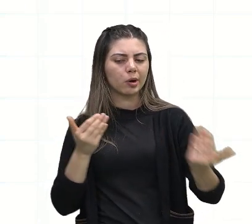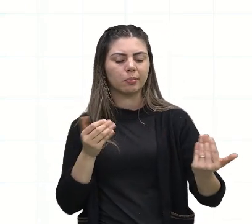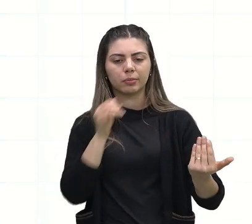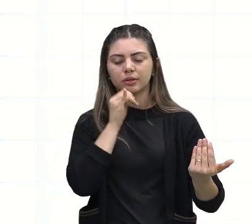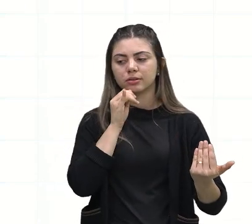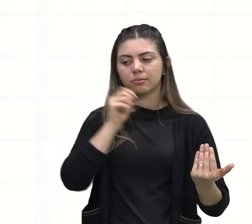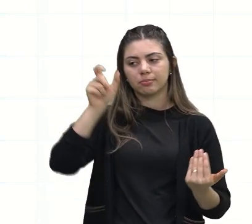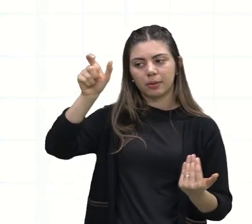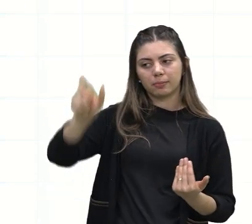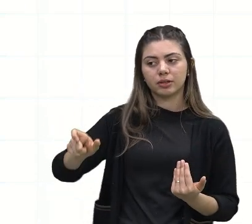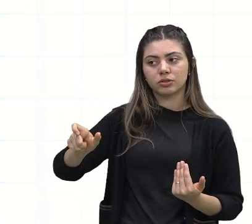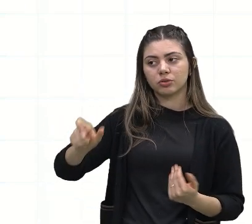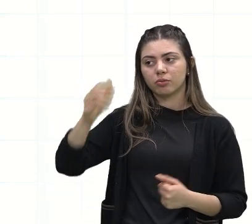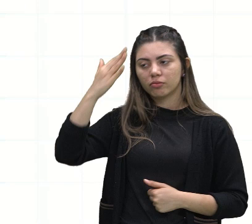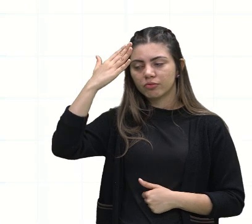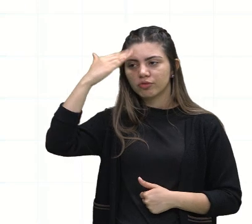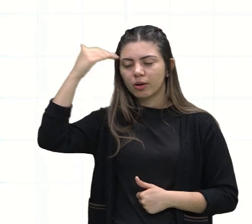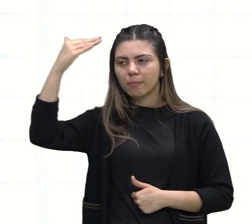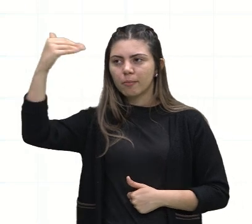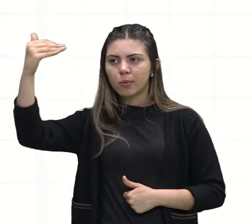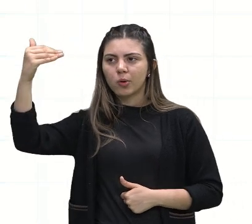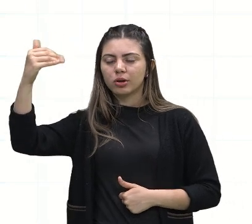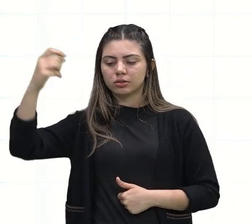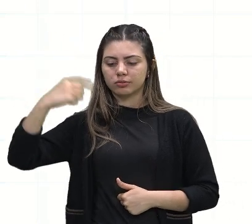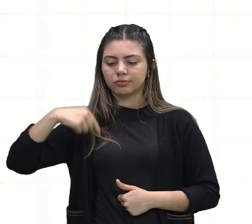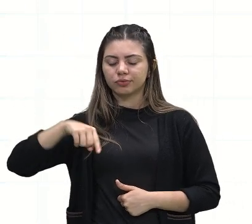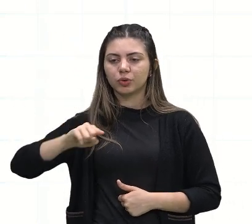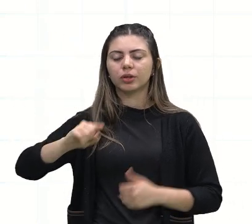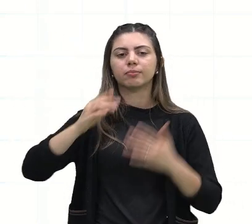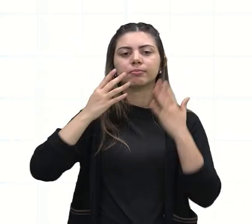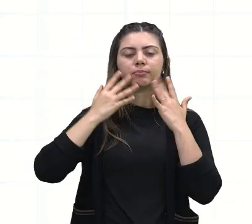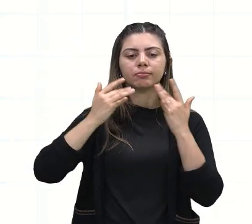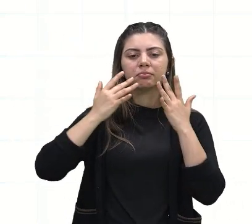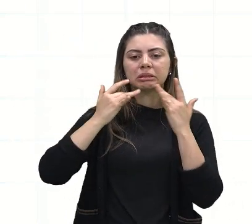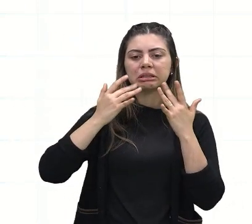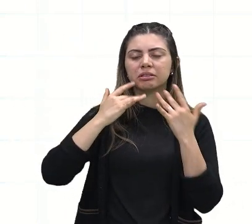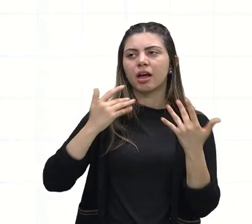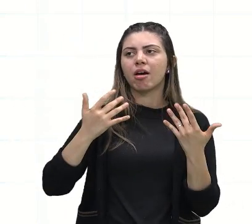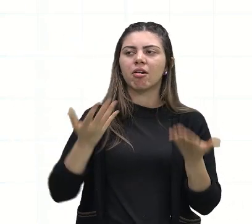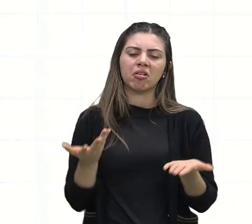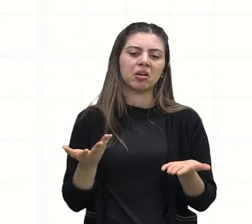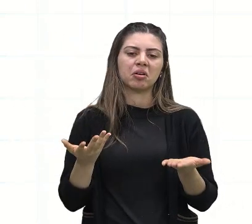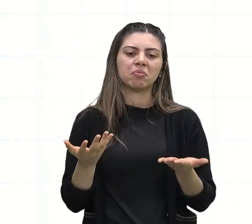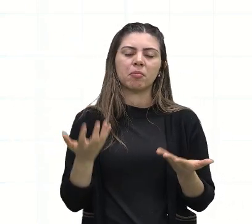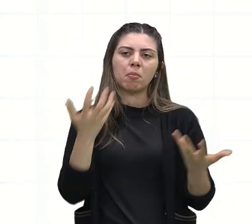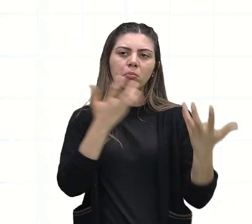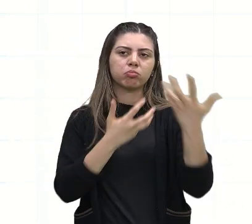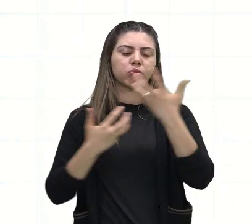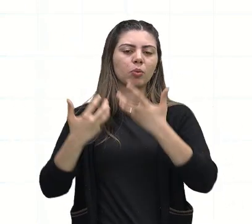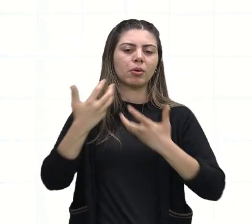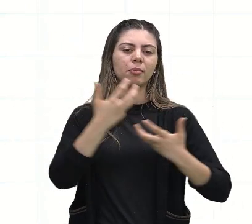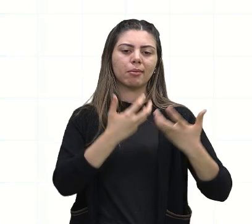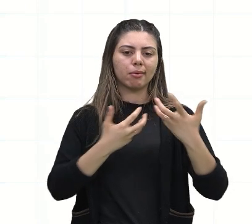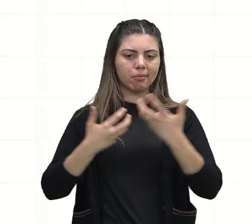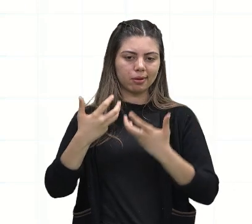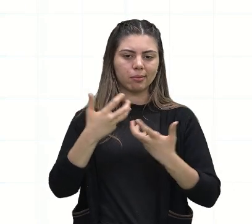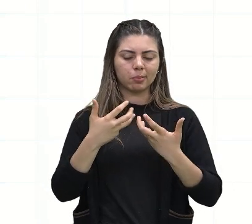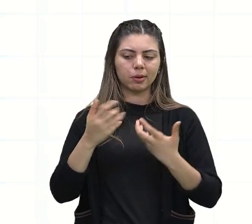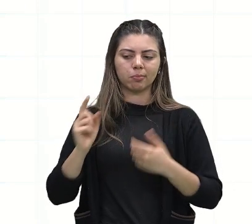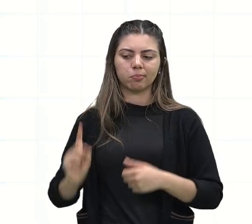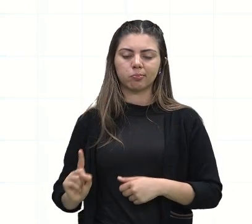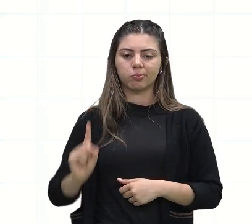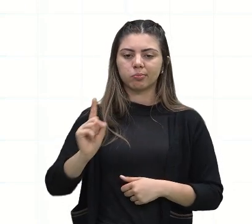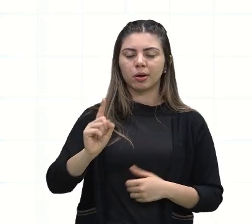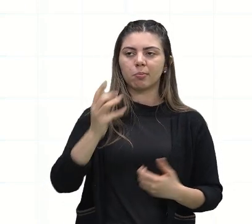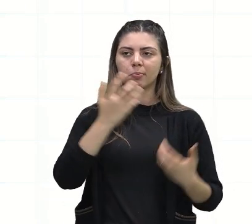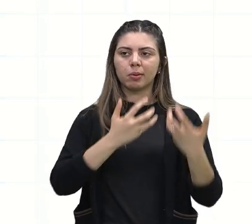uma pessoa que, de repente, ela foi fazer a sua apresentação, né, de uma música, fazer a apresentação de uma música,